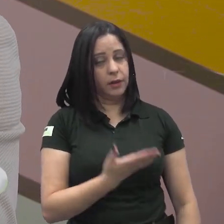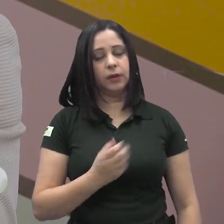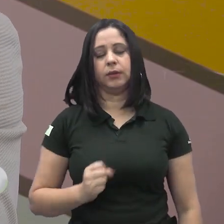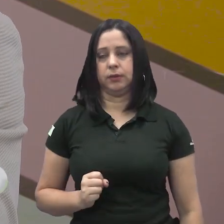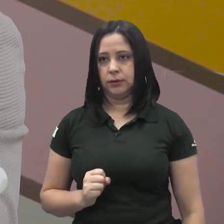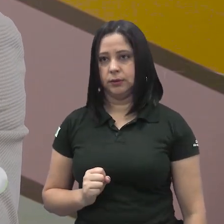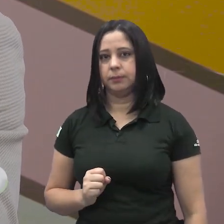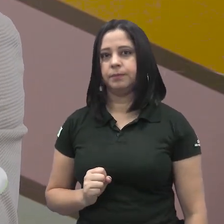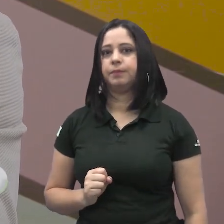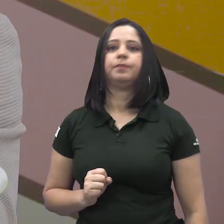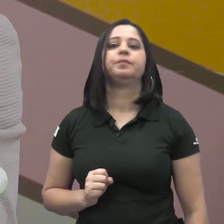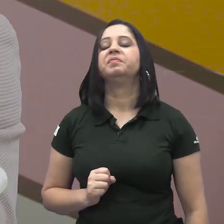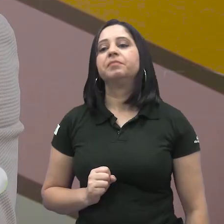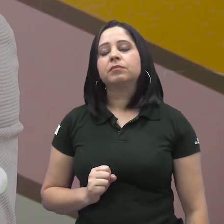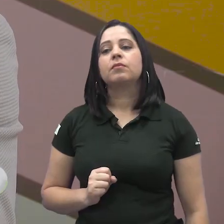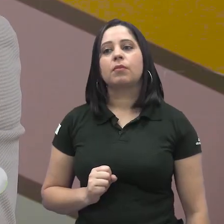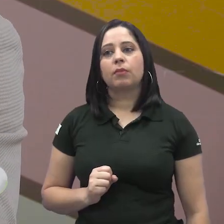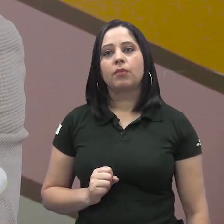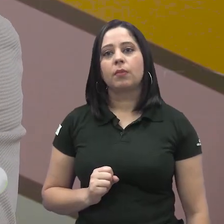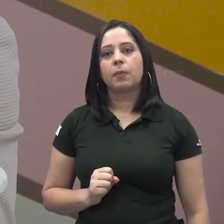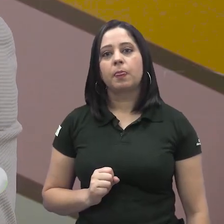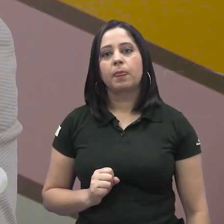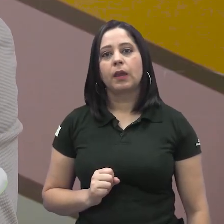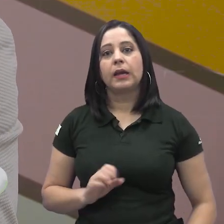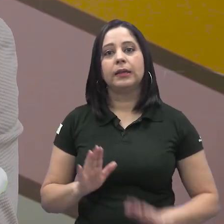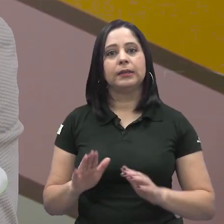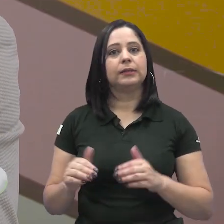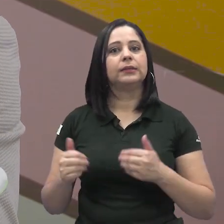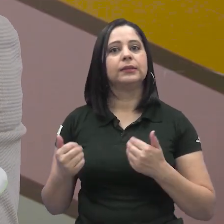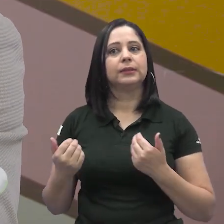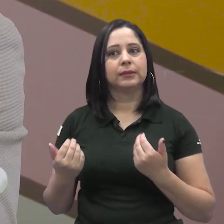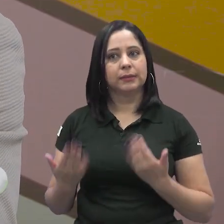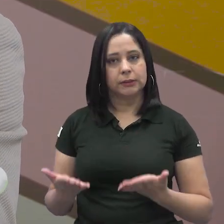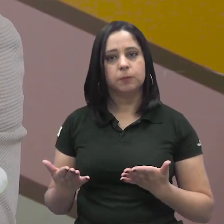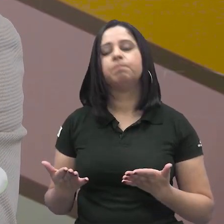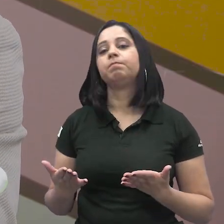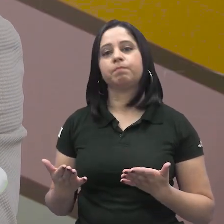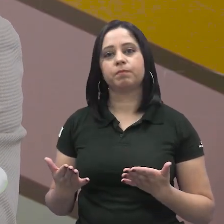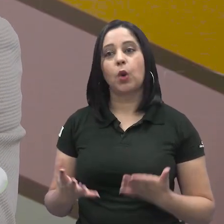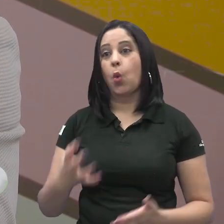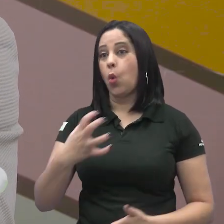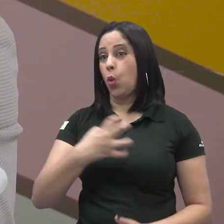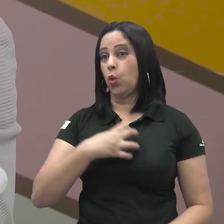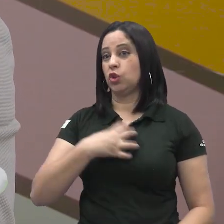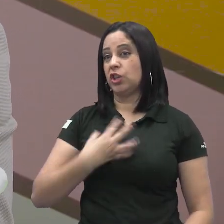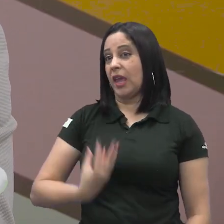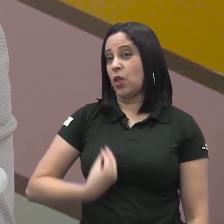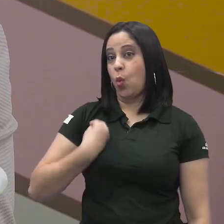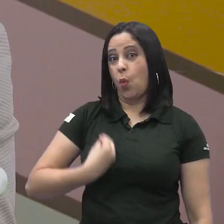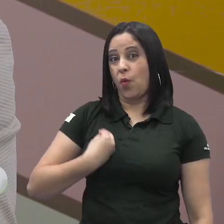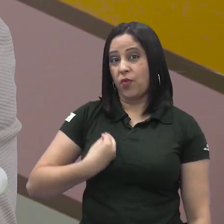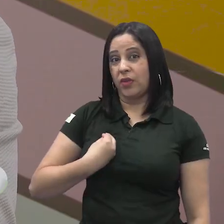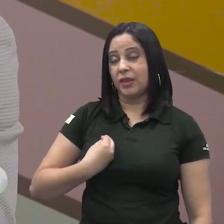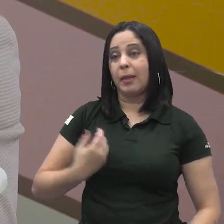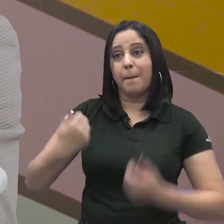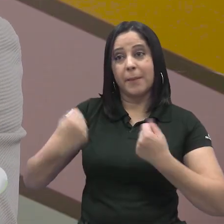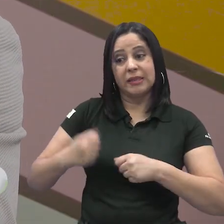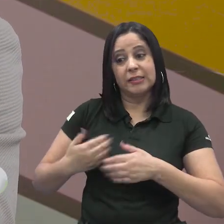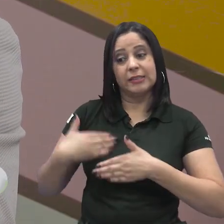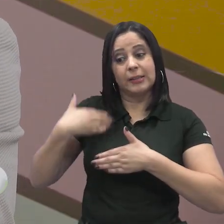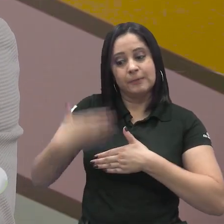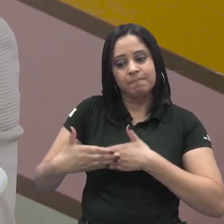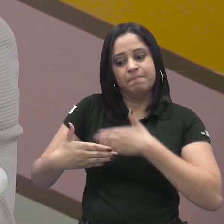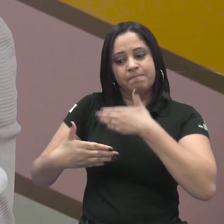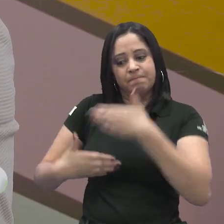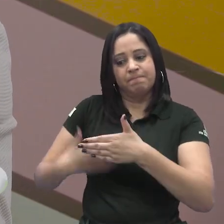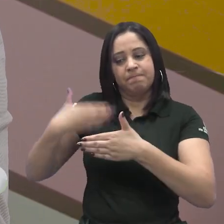vida, ele não só se ensina, mas antes de qualquer coisa, estilo de vida se vive. Então, o importante é